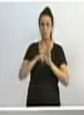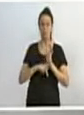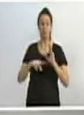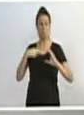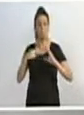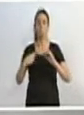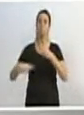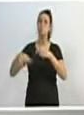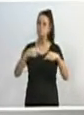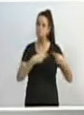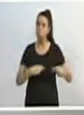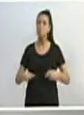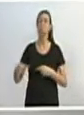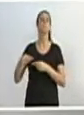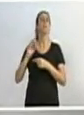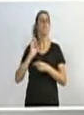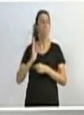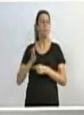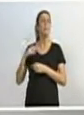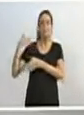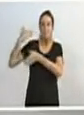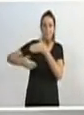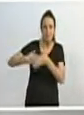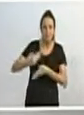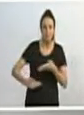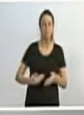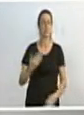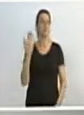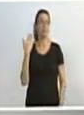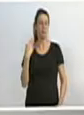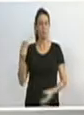discutido e rememorado ao longo desse tempo. E foram dois projetos,